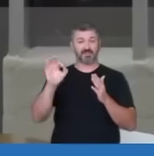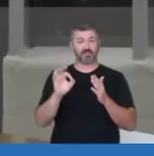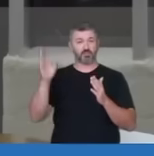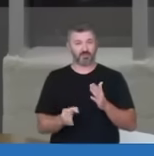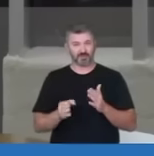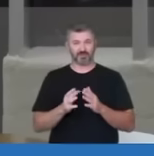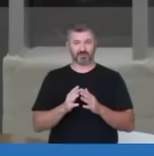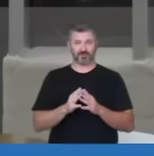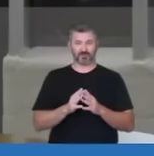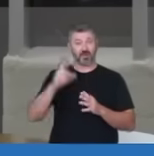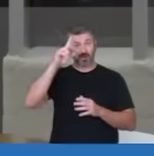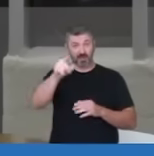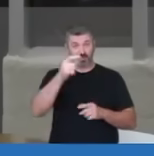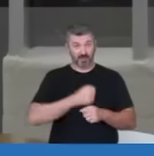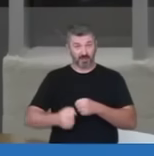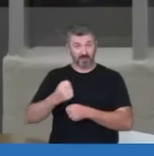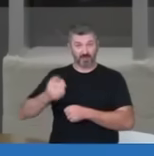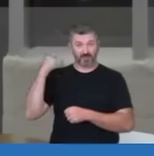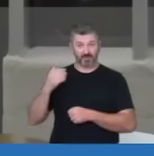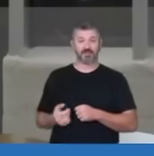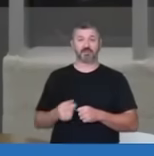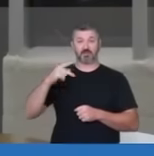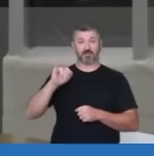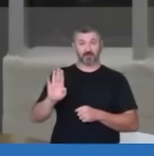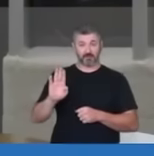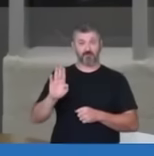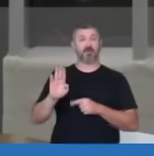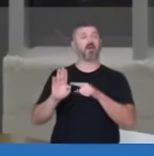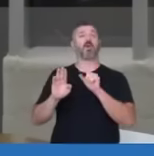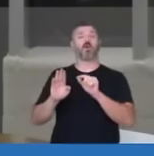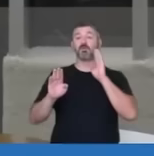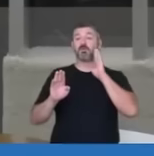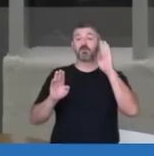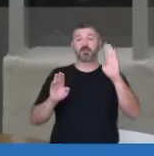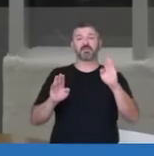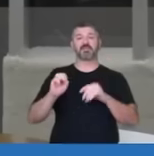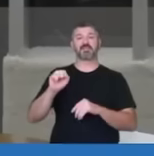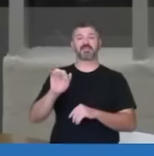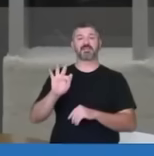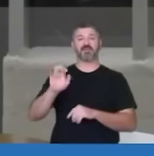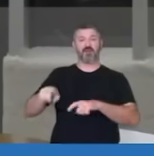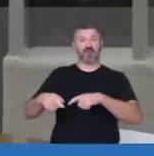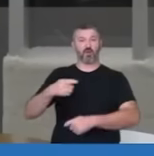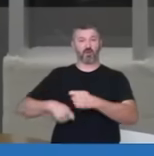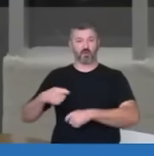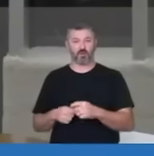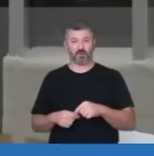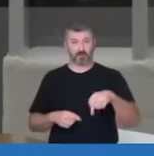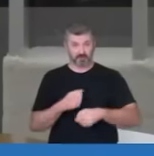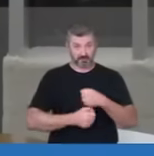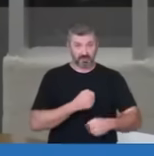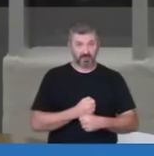3,6%. E lembrar que o ano passado o aumento do PIB se deveu particularmente à safra inicial do agronegócio. Esse ano não,